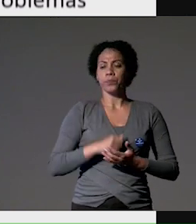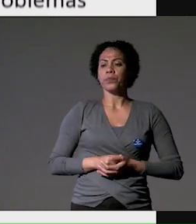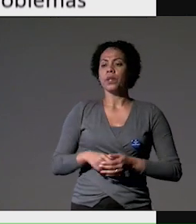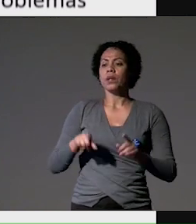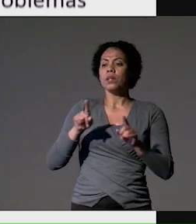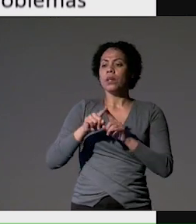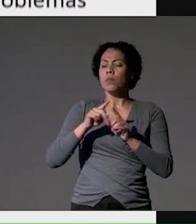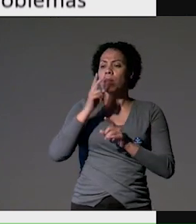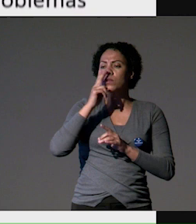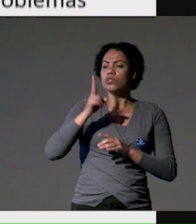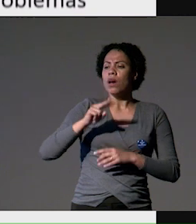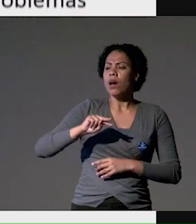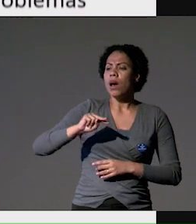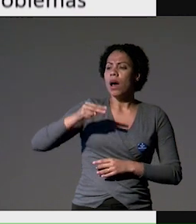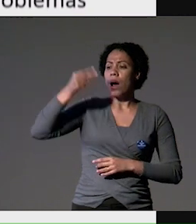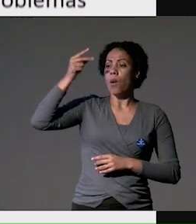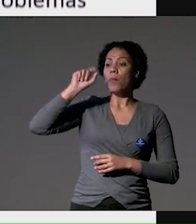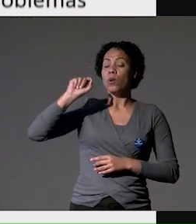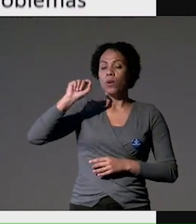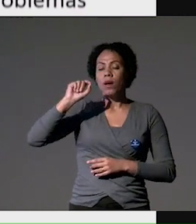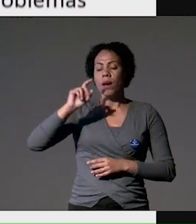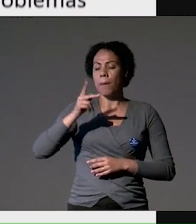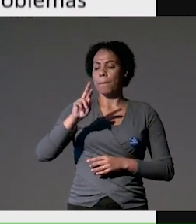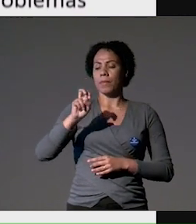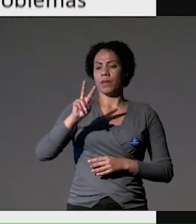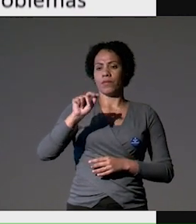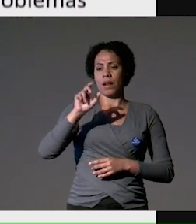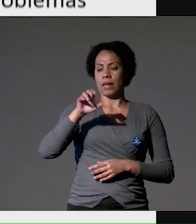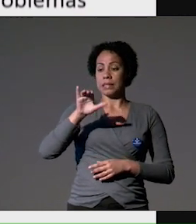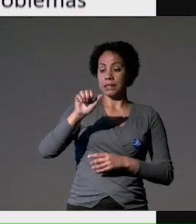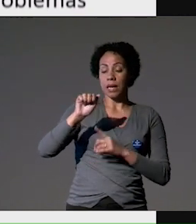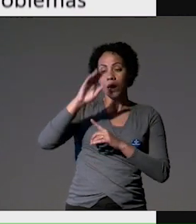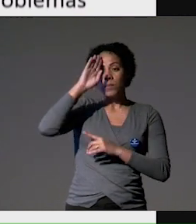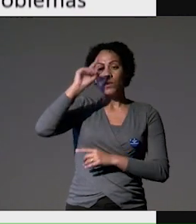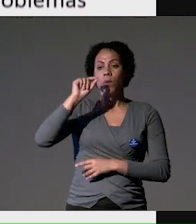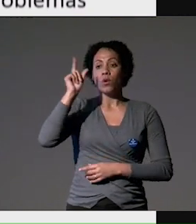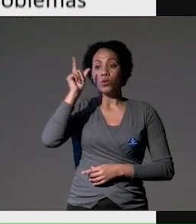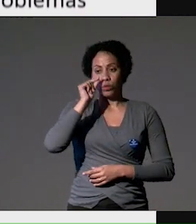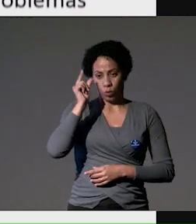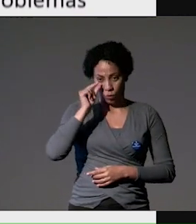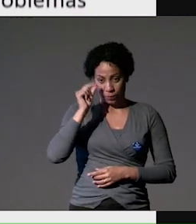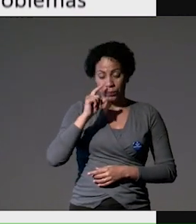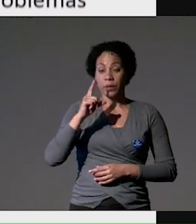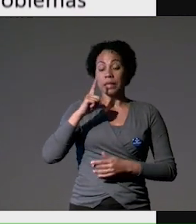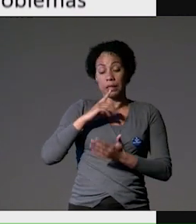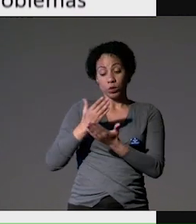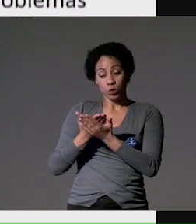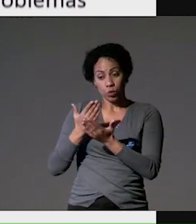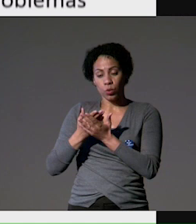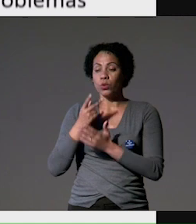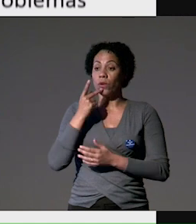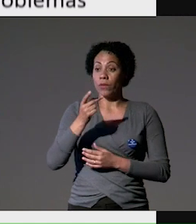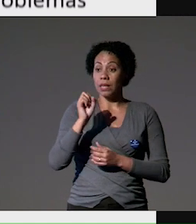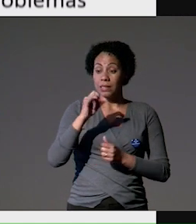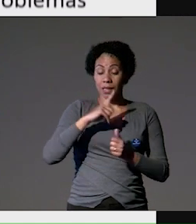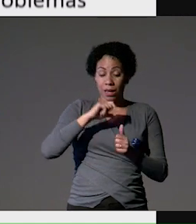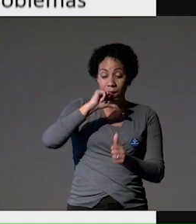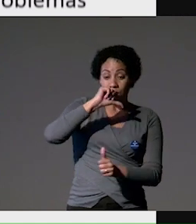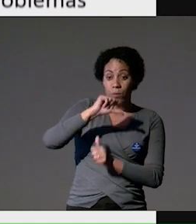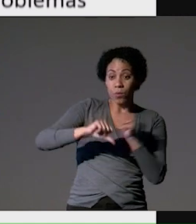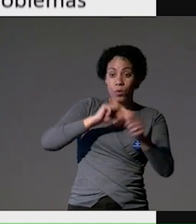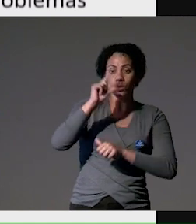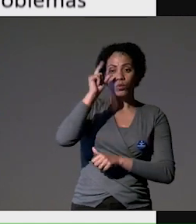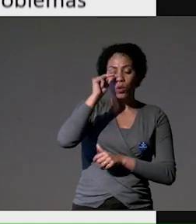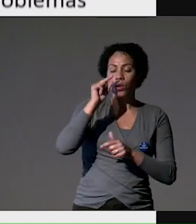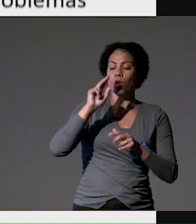aumento de prevalência, embora tenha uma prevalência relativamente alta de problema de sono, há estudos que sugerem alterações de sono em crianças com transtorno